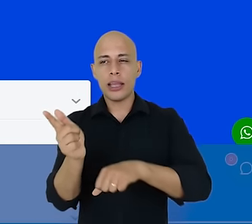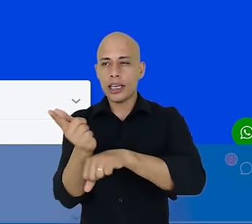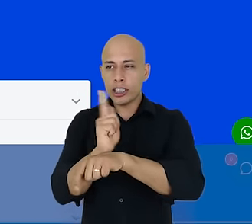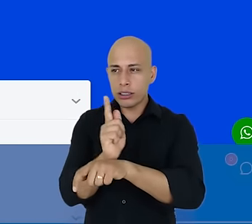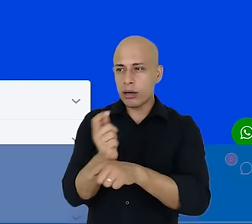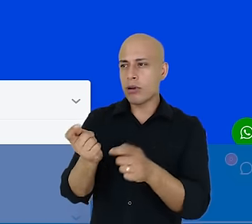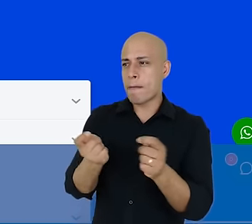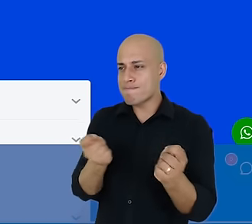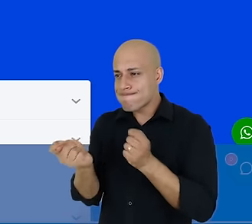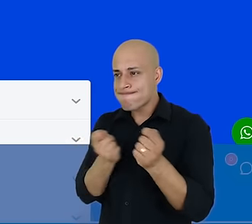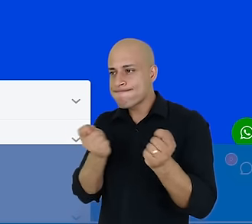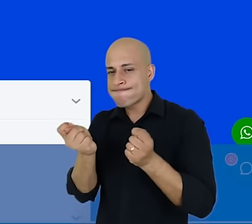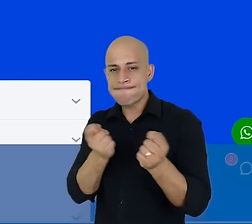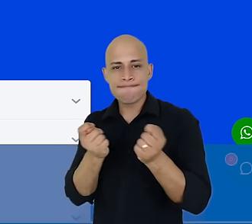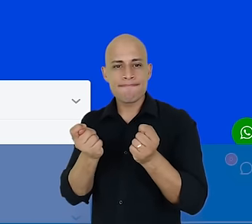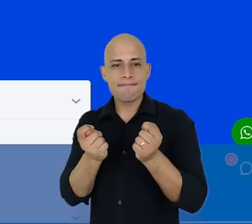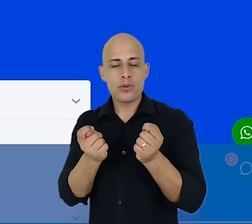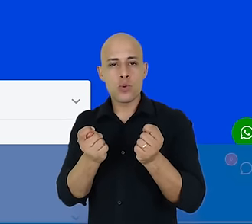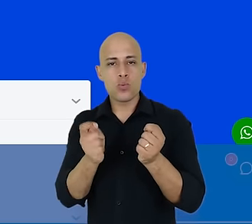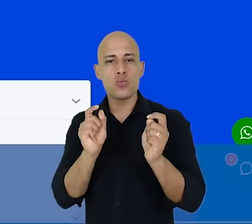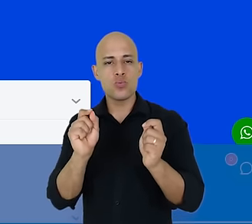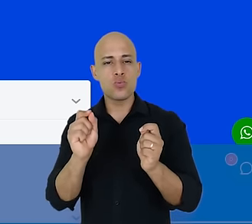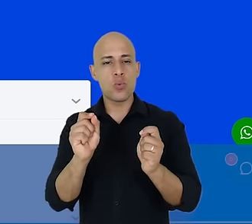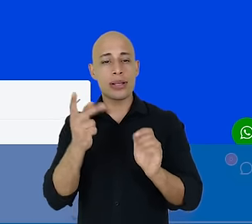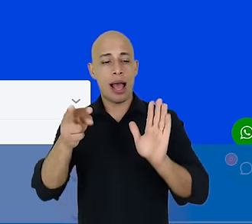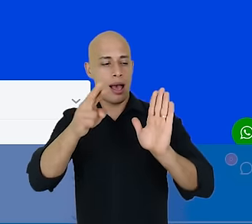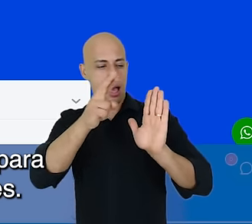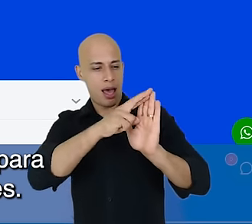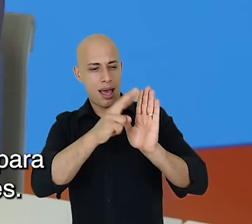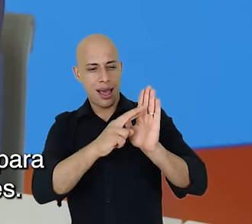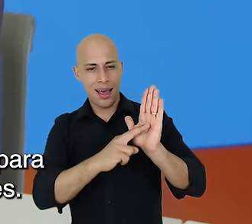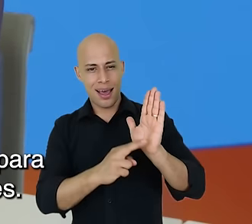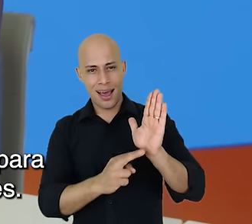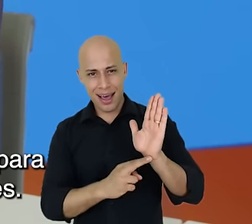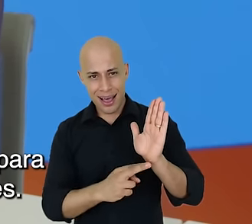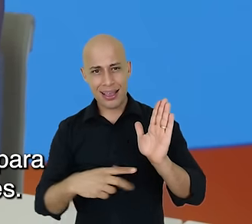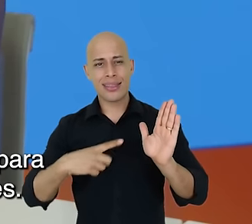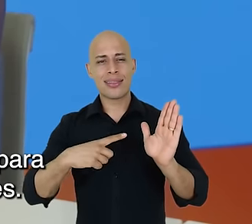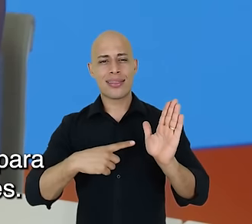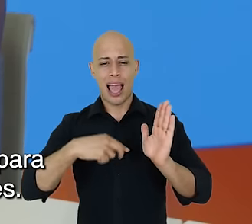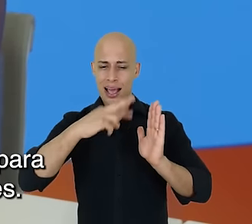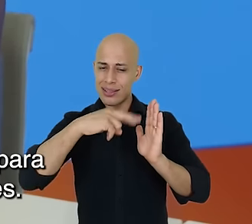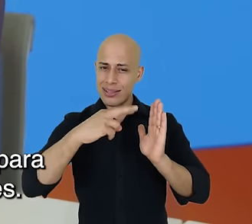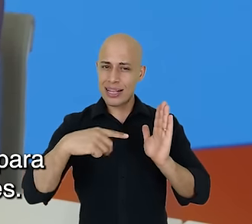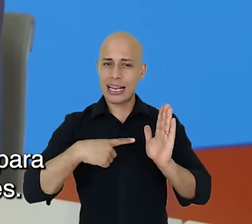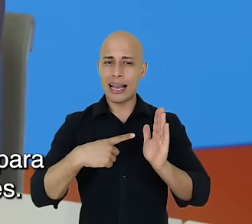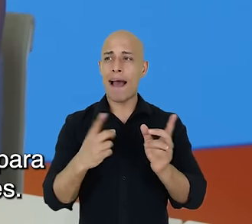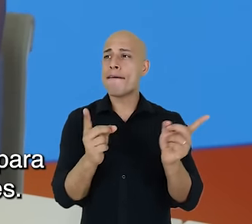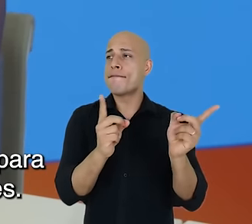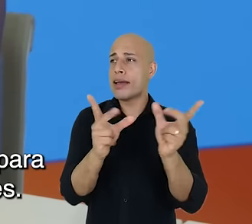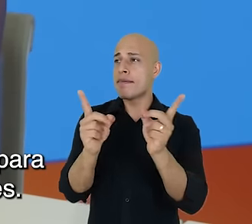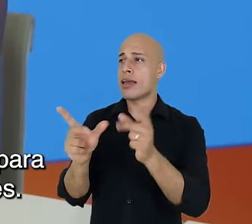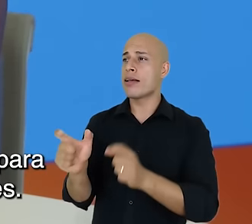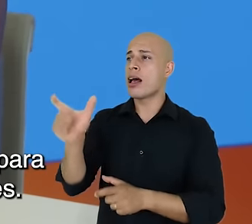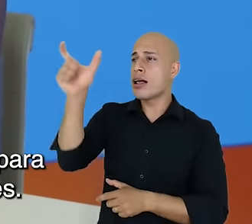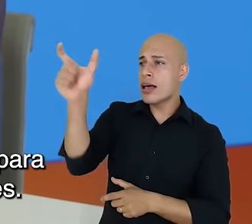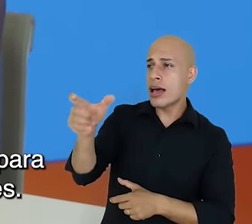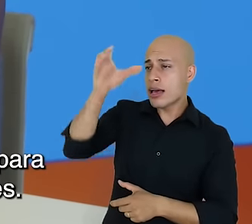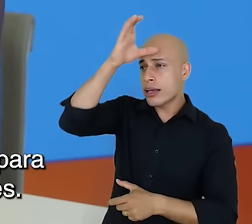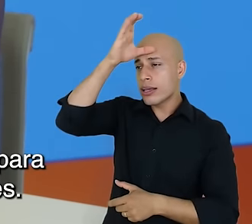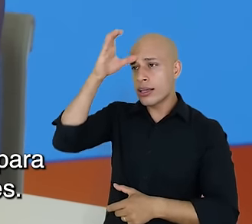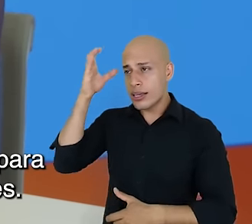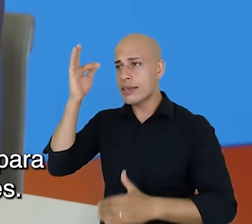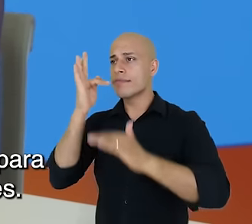controle de a o controle de relatórios ele gera também relatórios de vendas para clientes específicos para